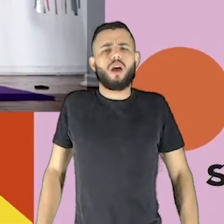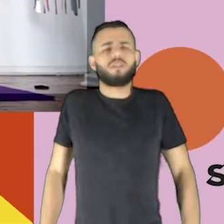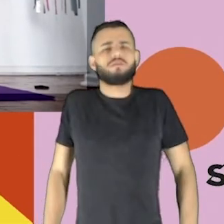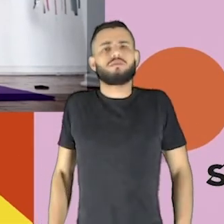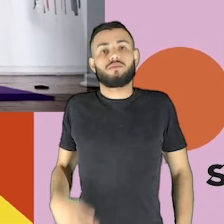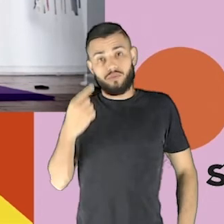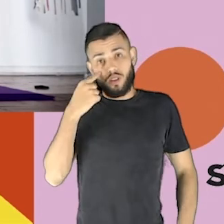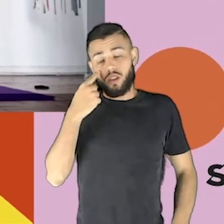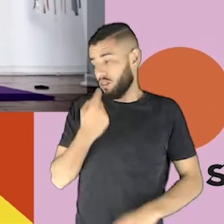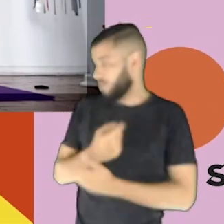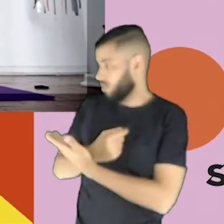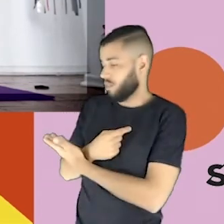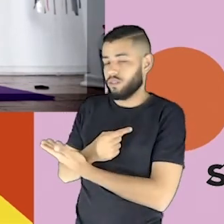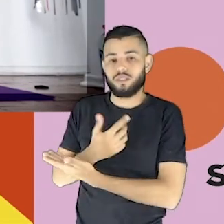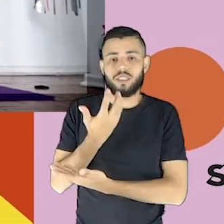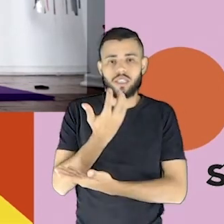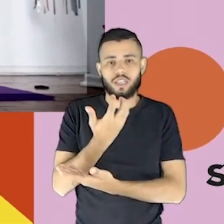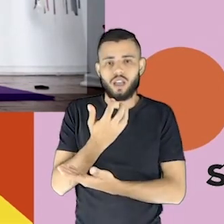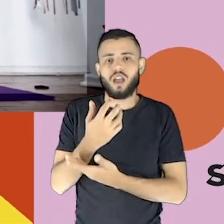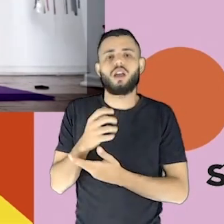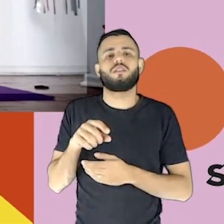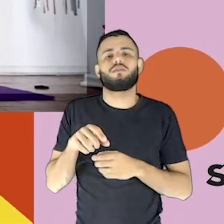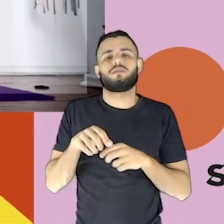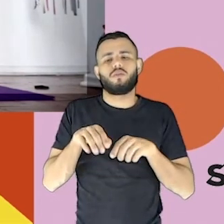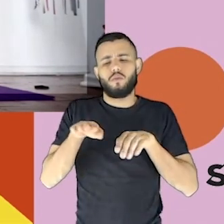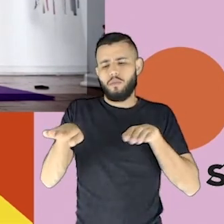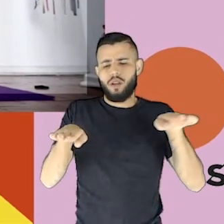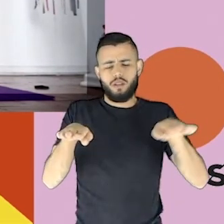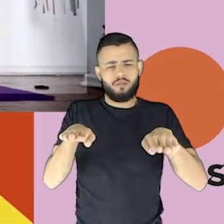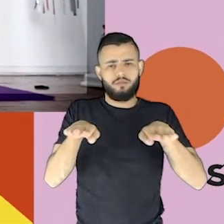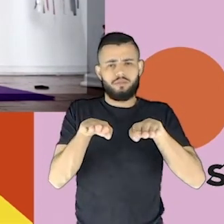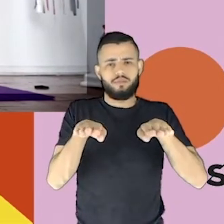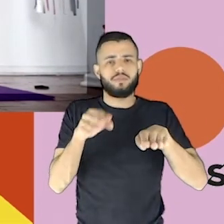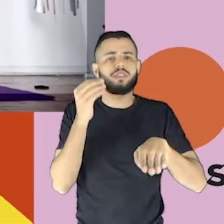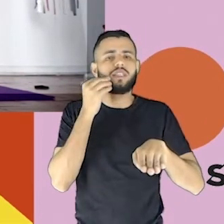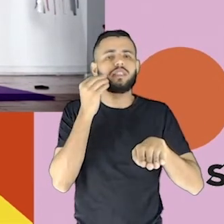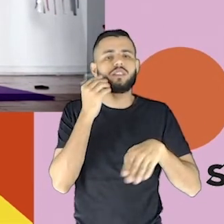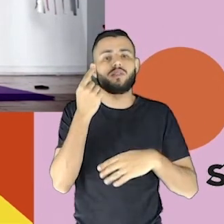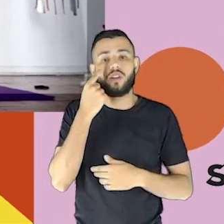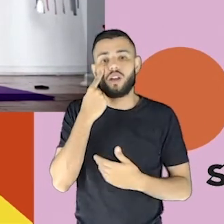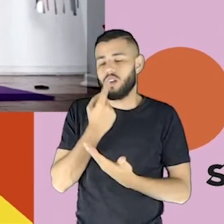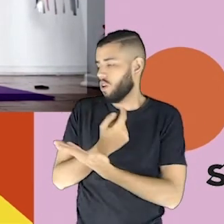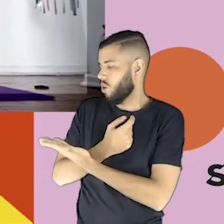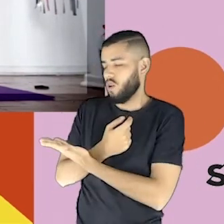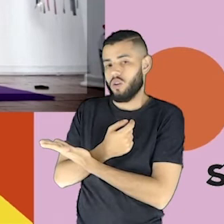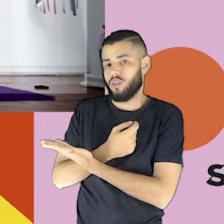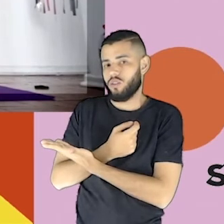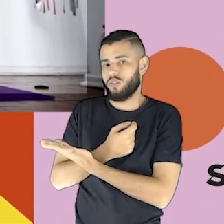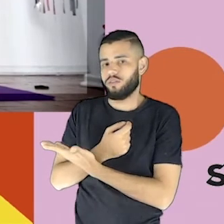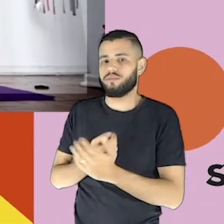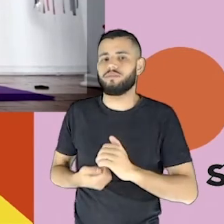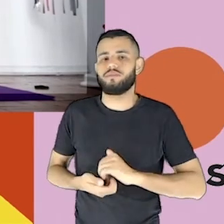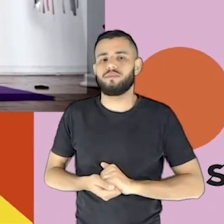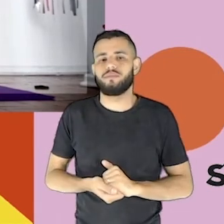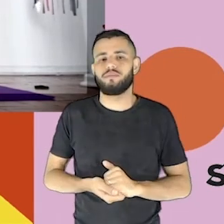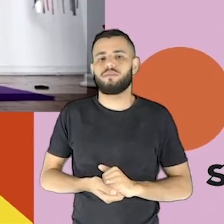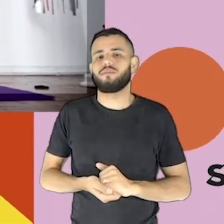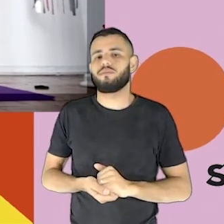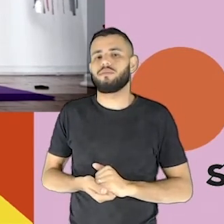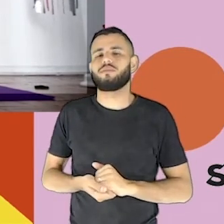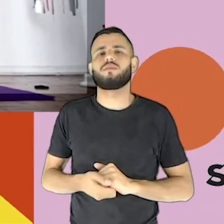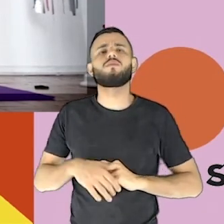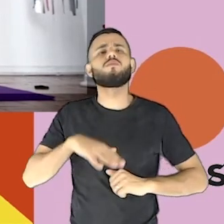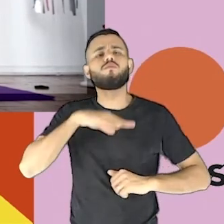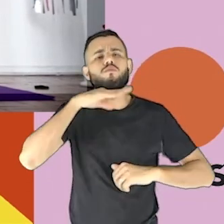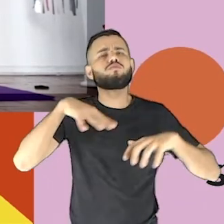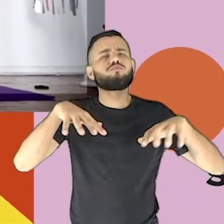você quiser fazer o pé um pouquinho mais na sua direção, traz. E aí, ó, flexiona o músculo da nádega lá em direção